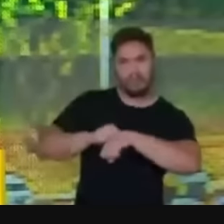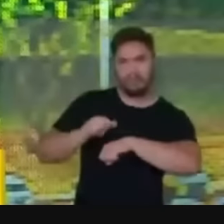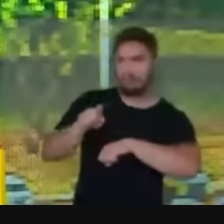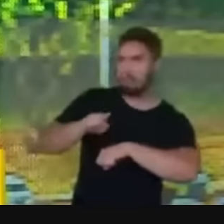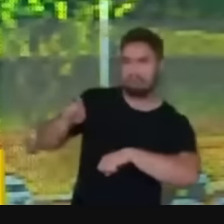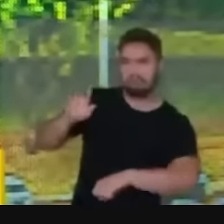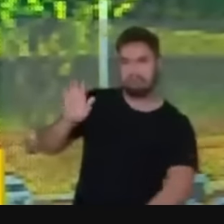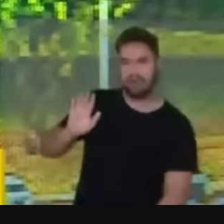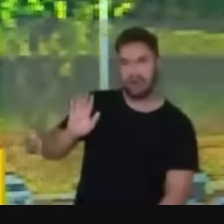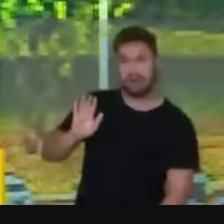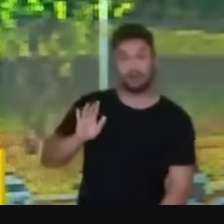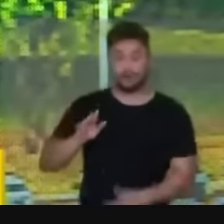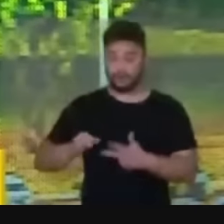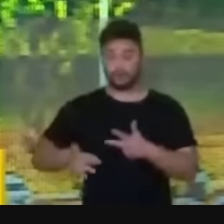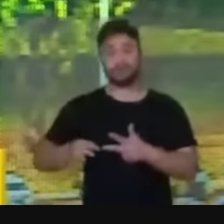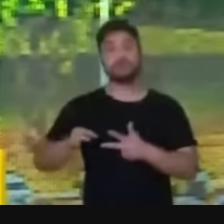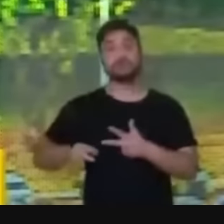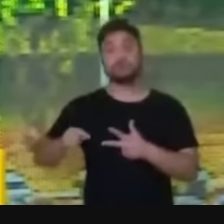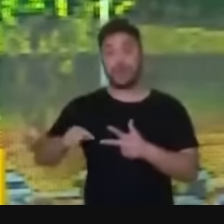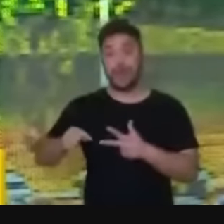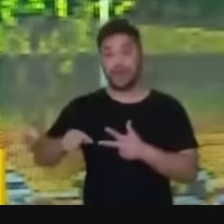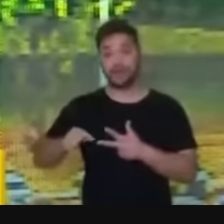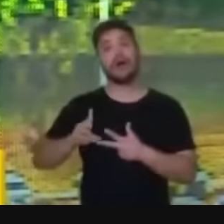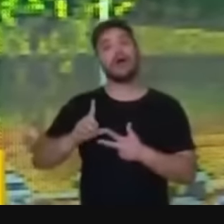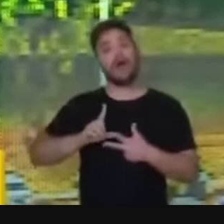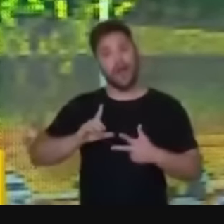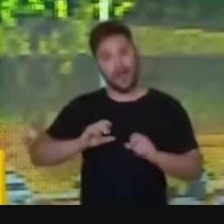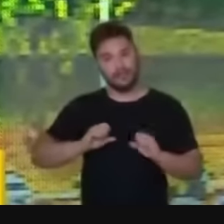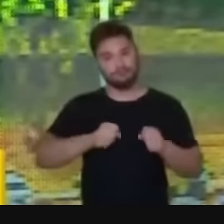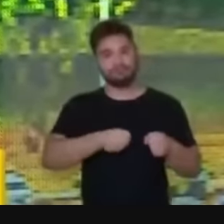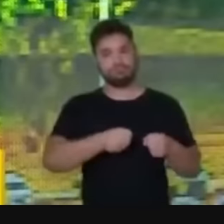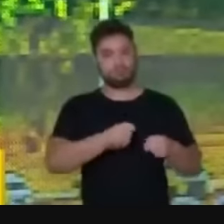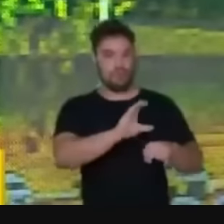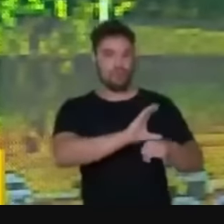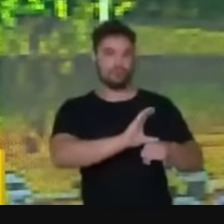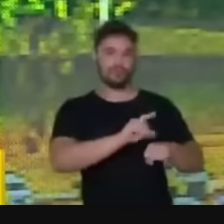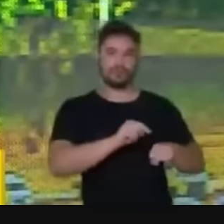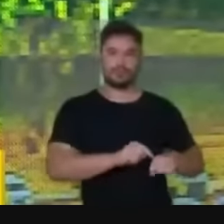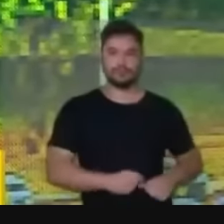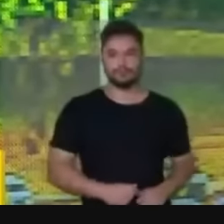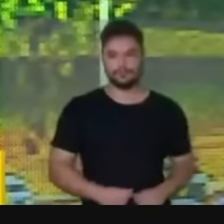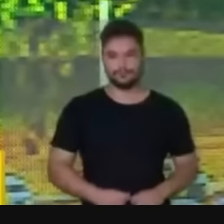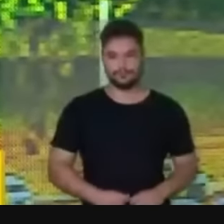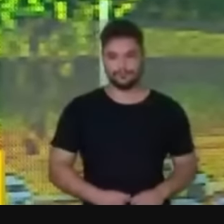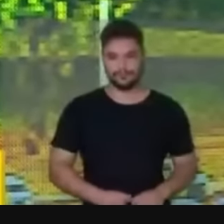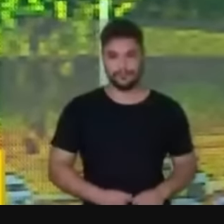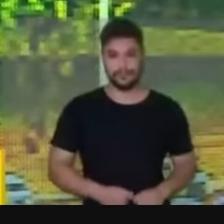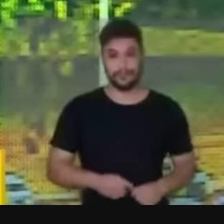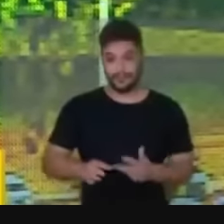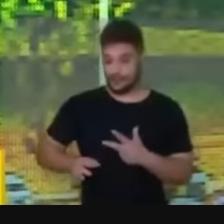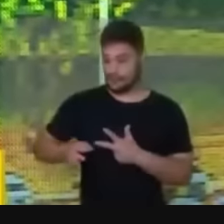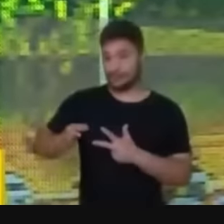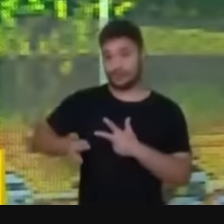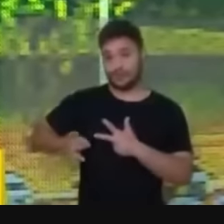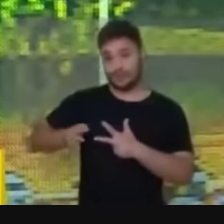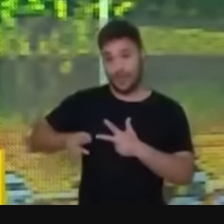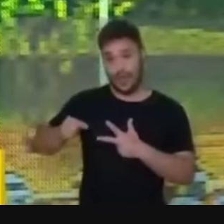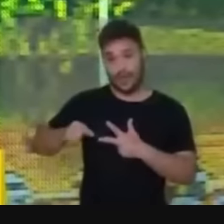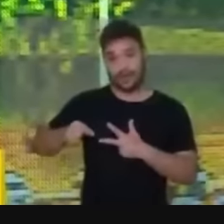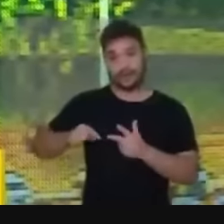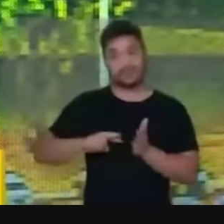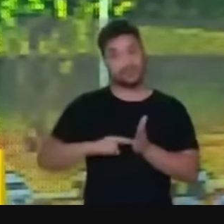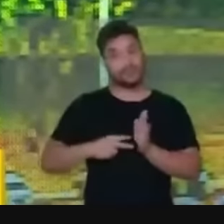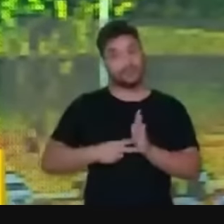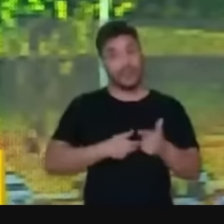O Poder Judiciário é devoção à Constituição Federal. O Poder Judiciário é o trabalho do